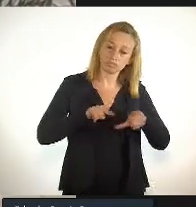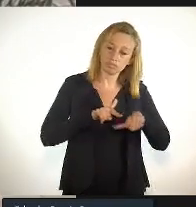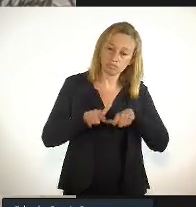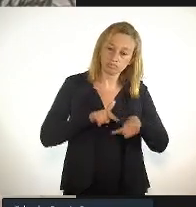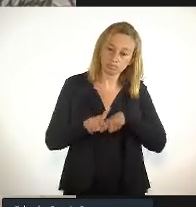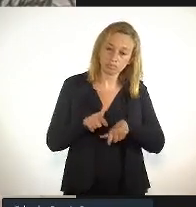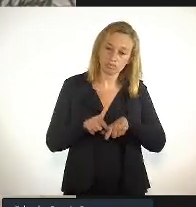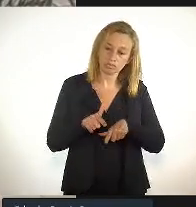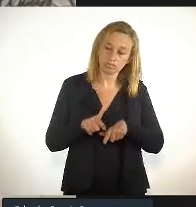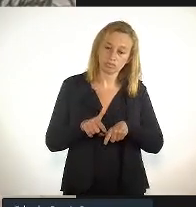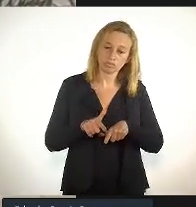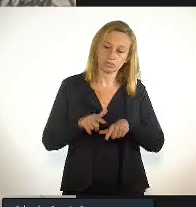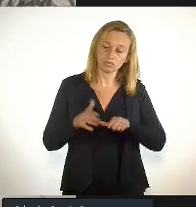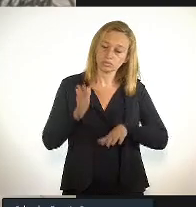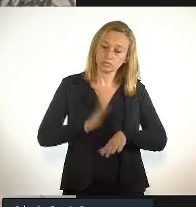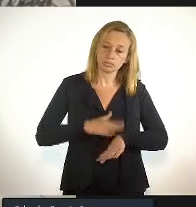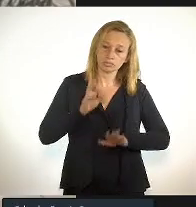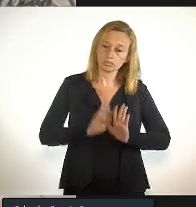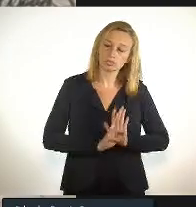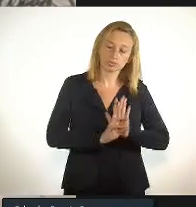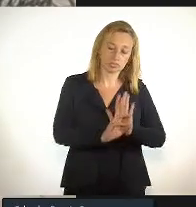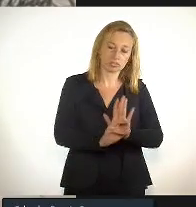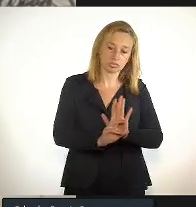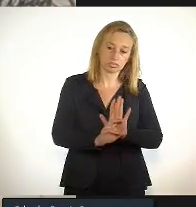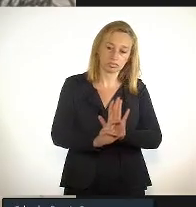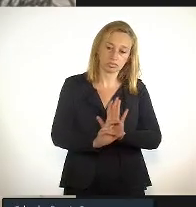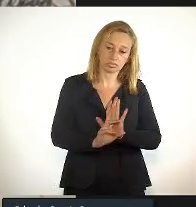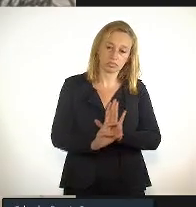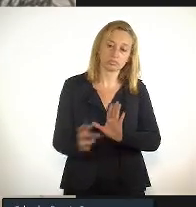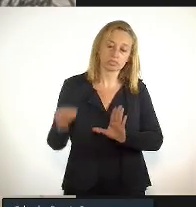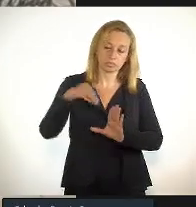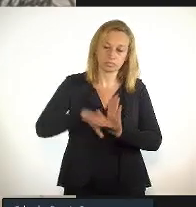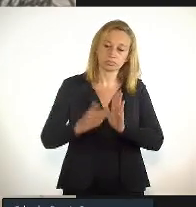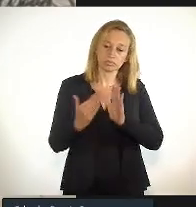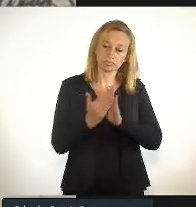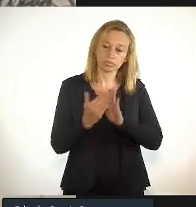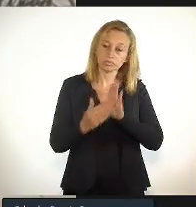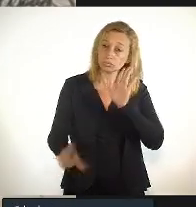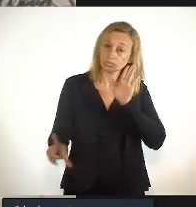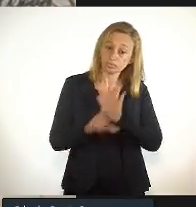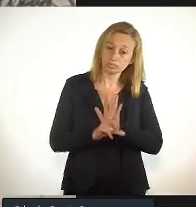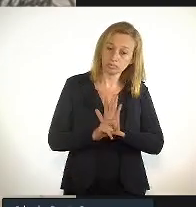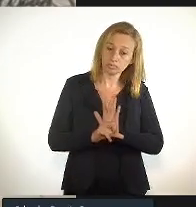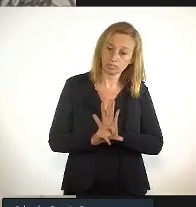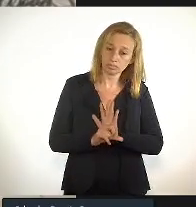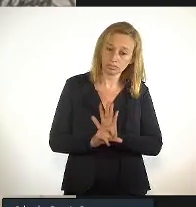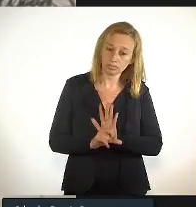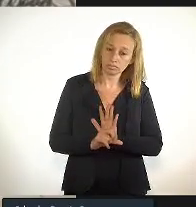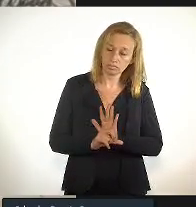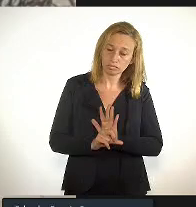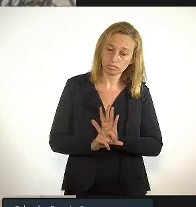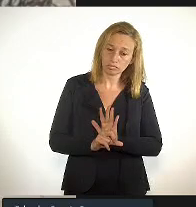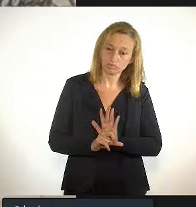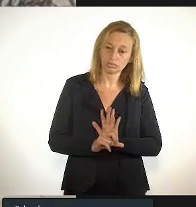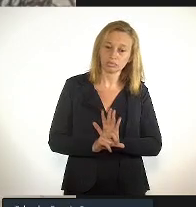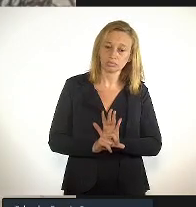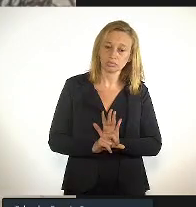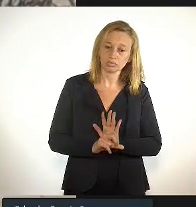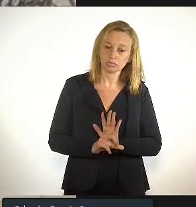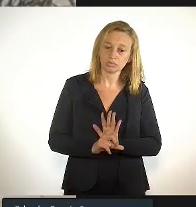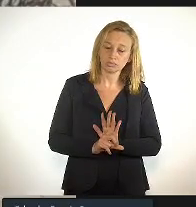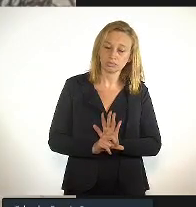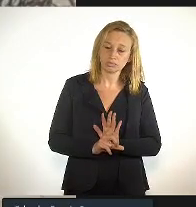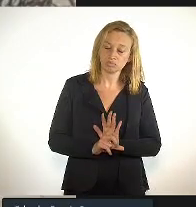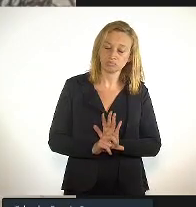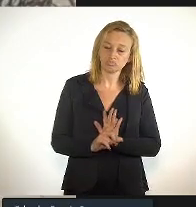a maior representatividade nas casas legislativas não garanta